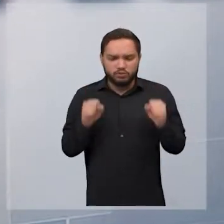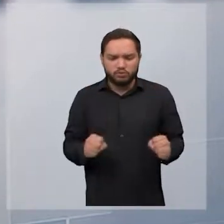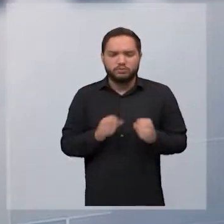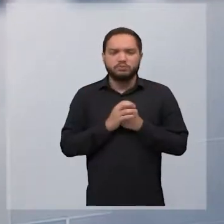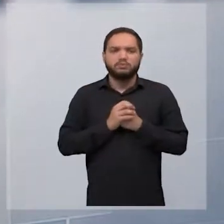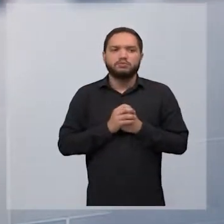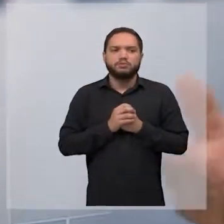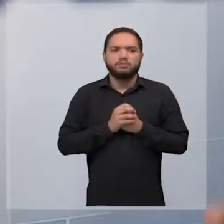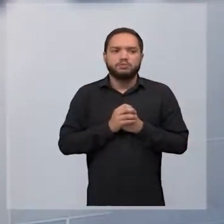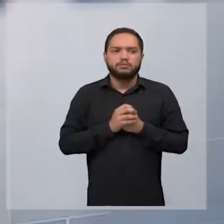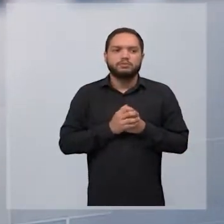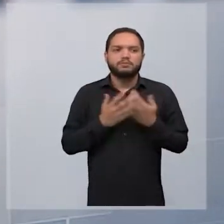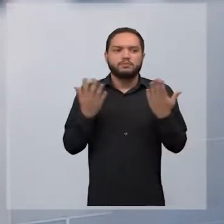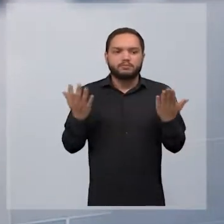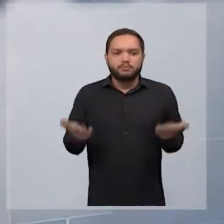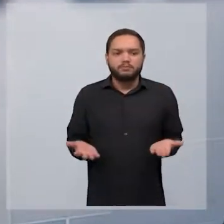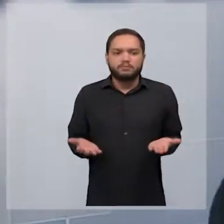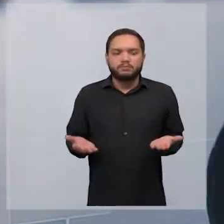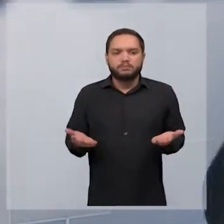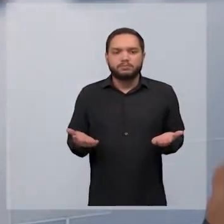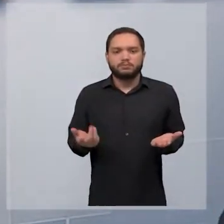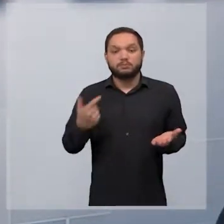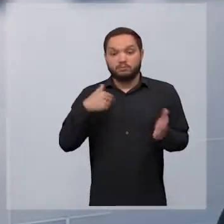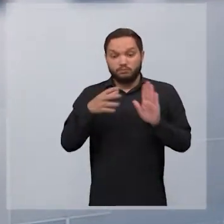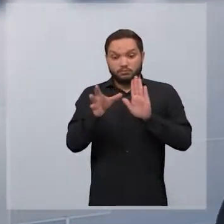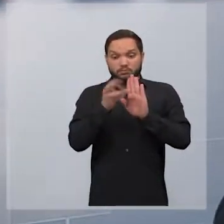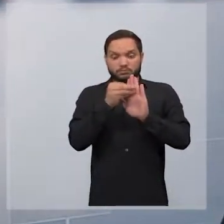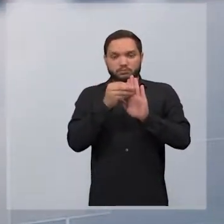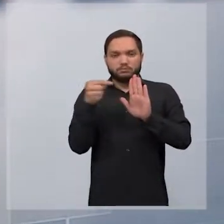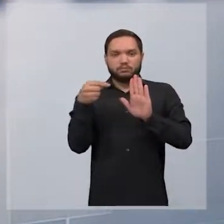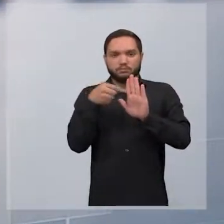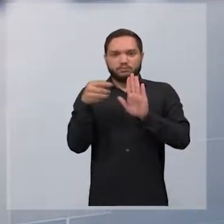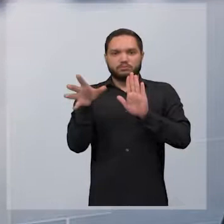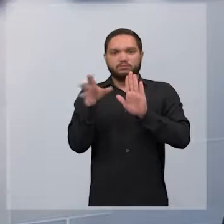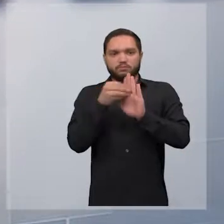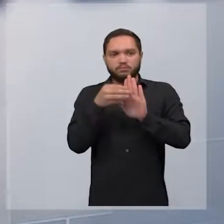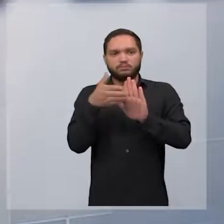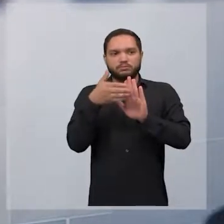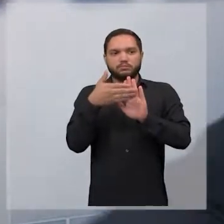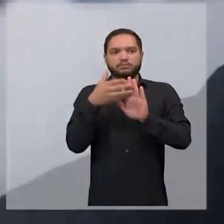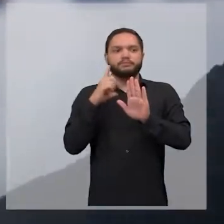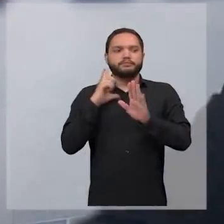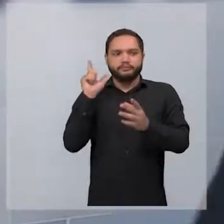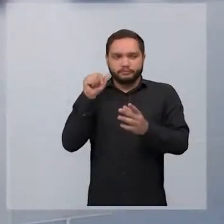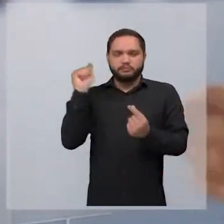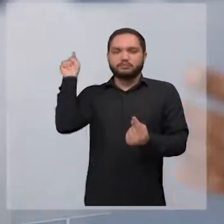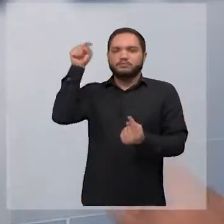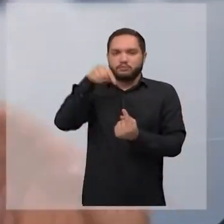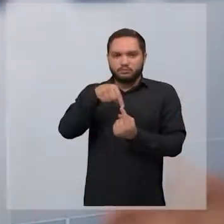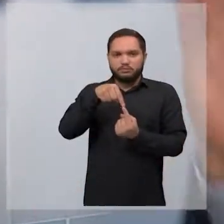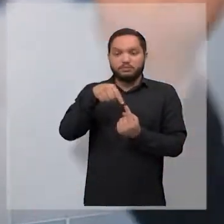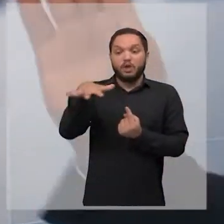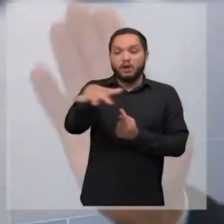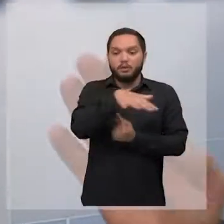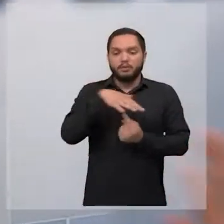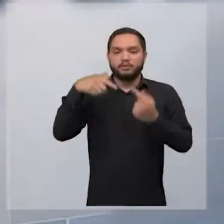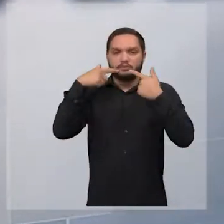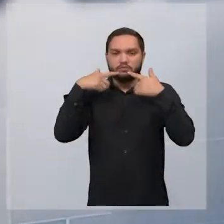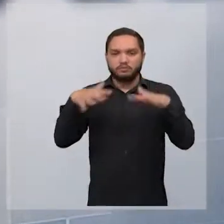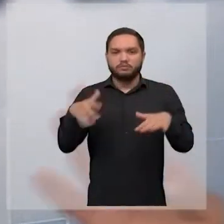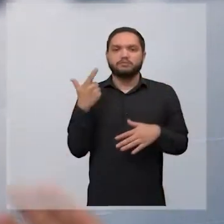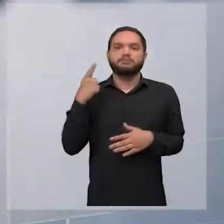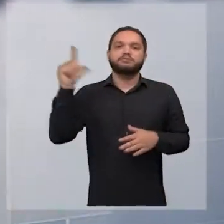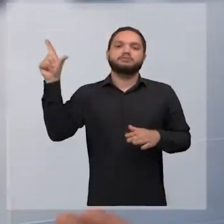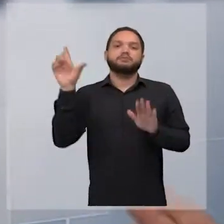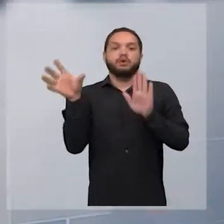Então, a nossa emenda que está proposta vem com esse objetivo, no ambiente natural. E uma outra que é do ambiente construído, que eu